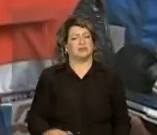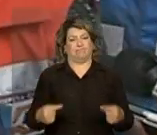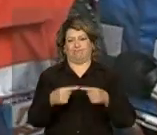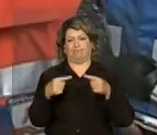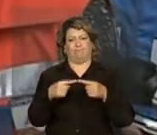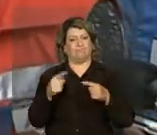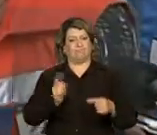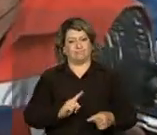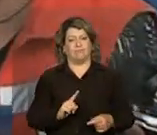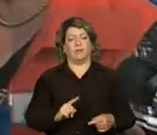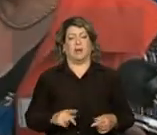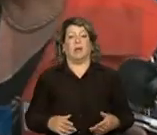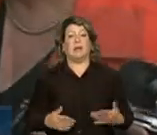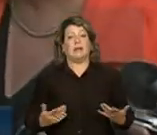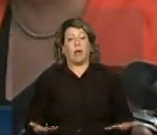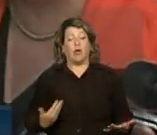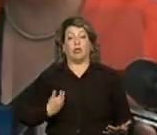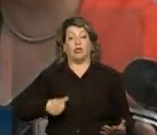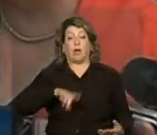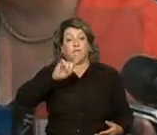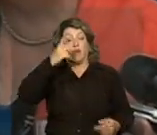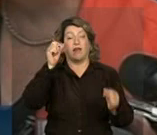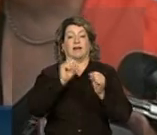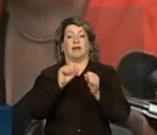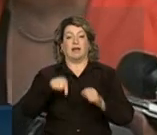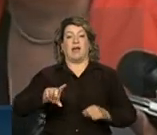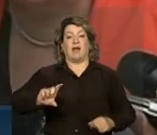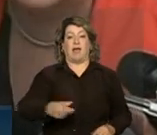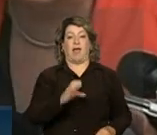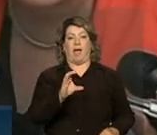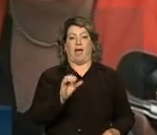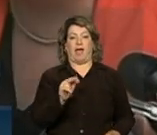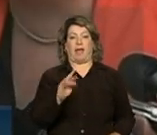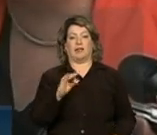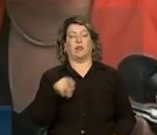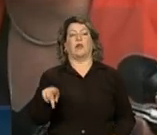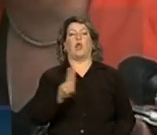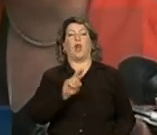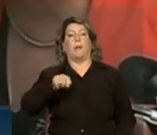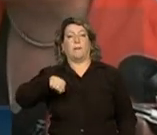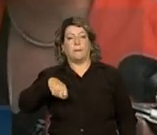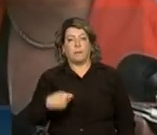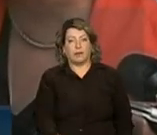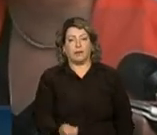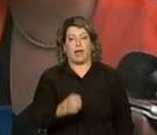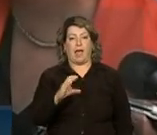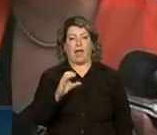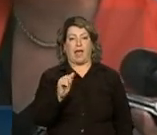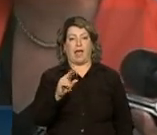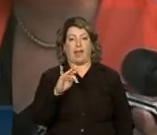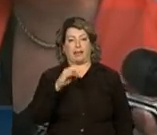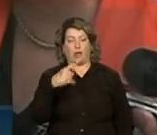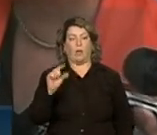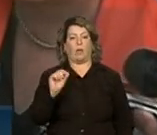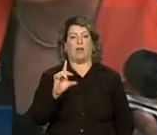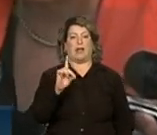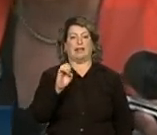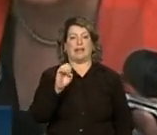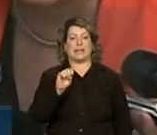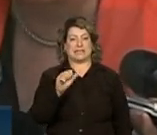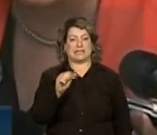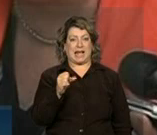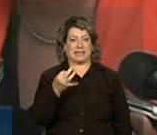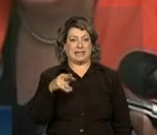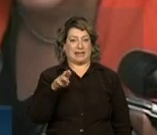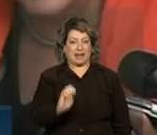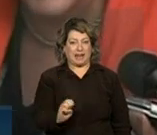Então, criamos o cartão, um cartão chamado cartão desastre de desastre. O